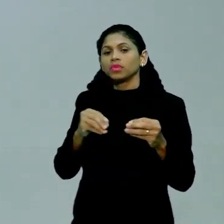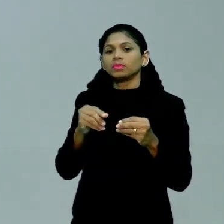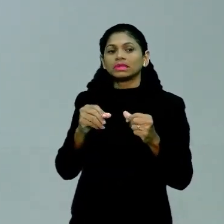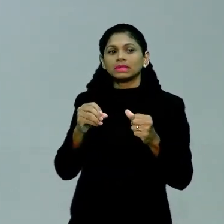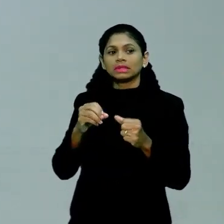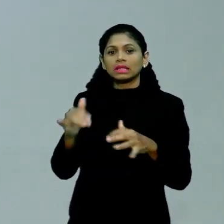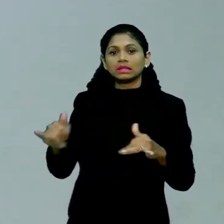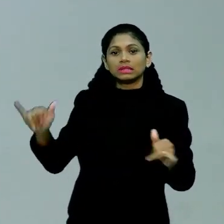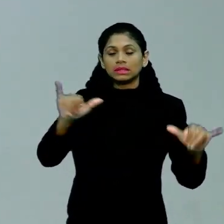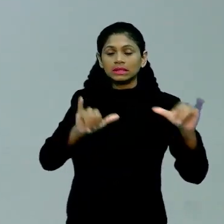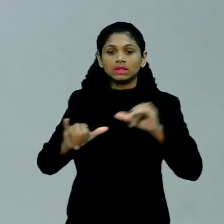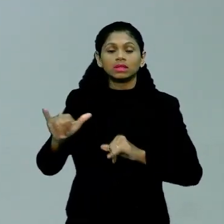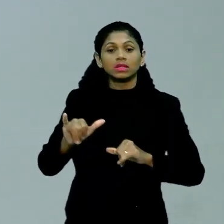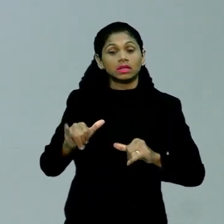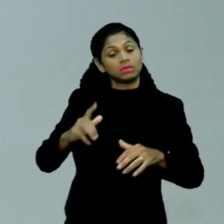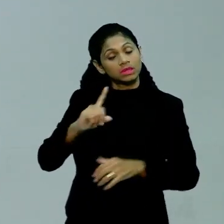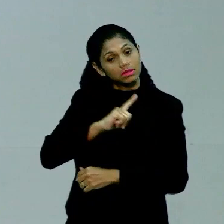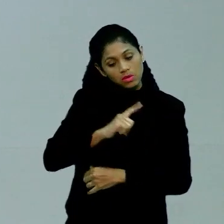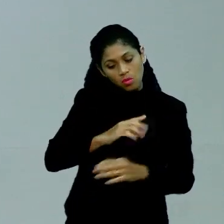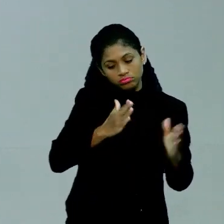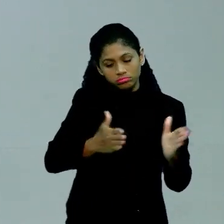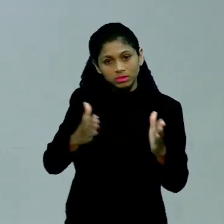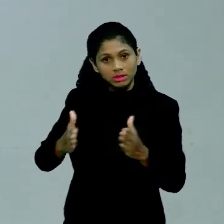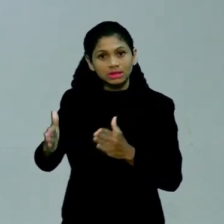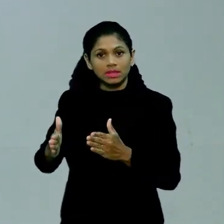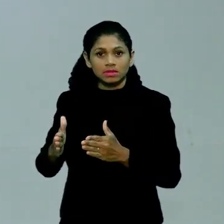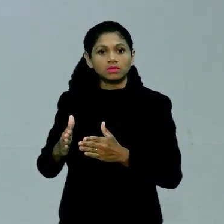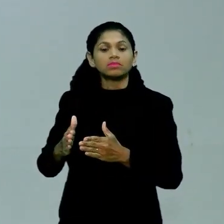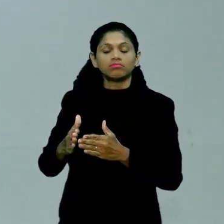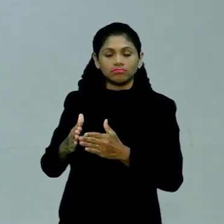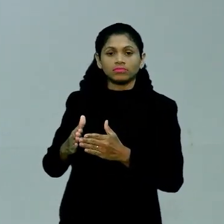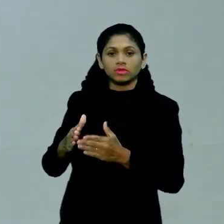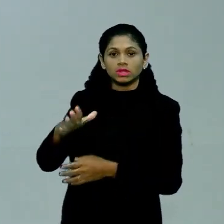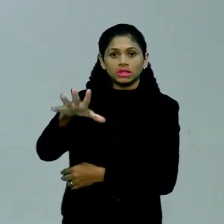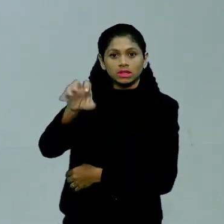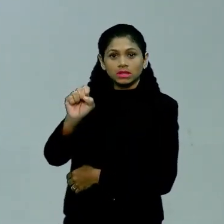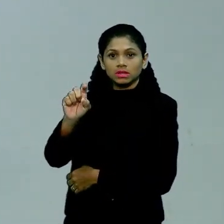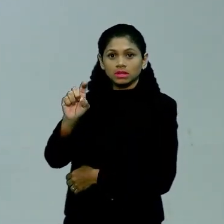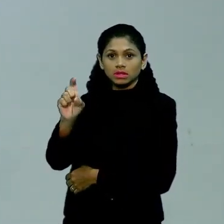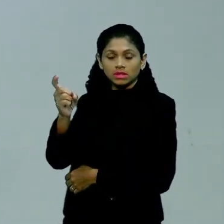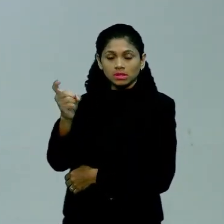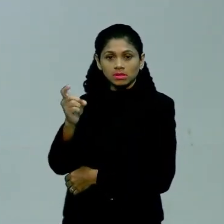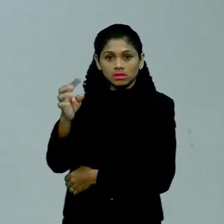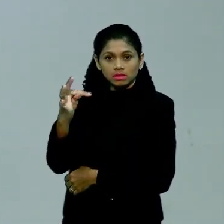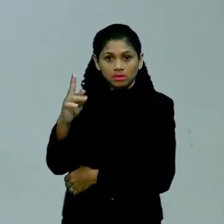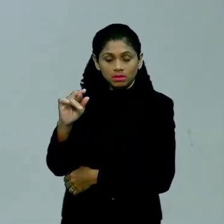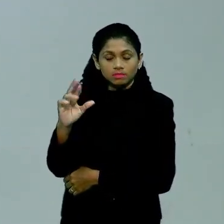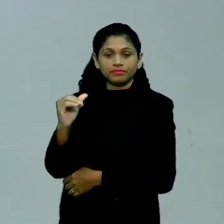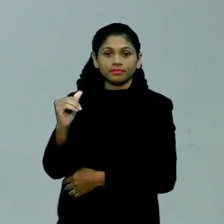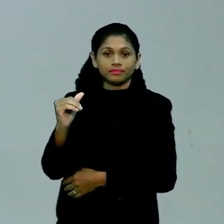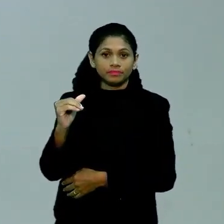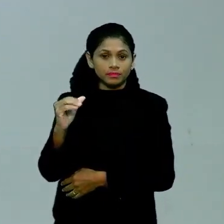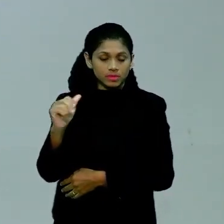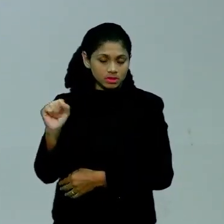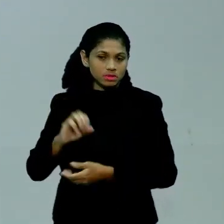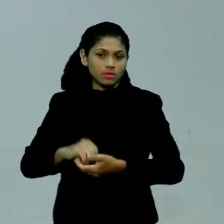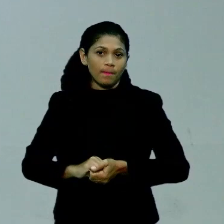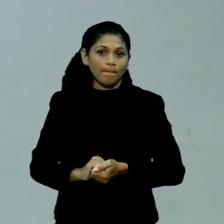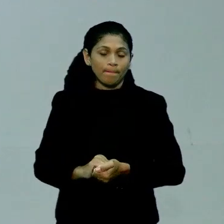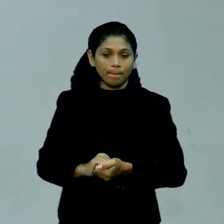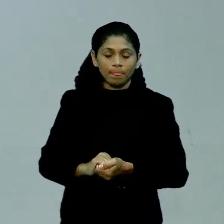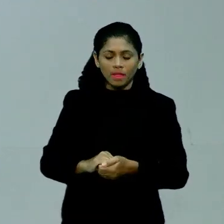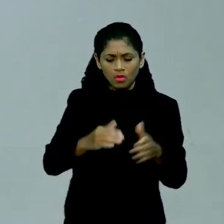eu tenho um processo de extração. Questões que envolvem a produção de café são questões um